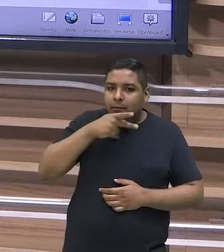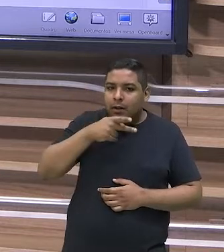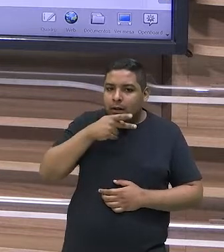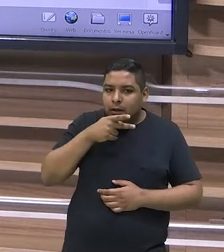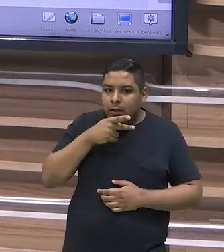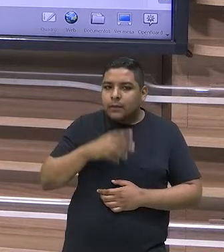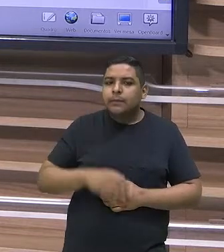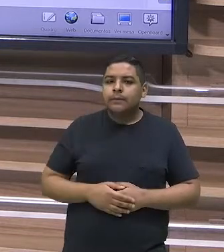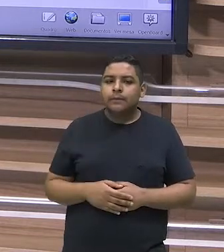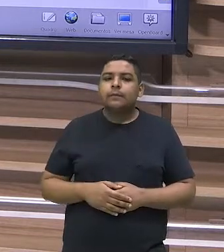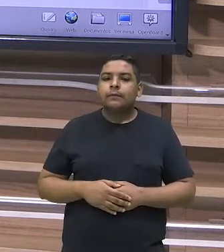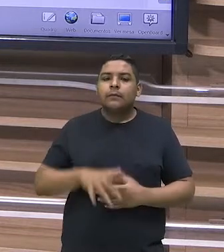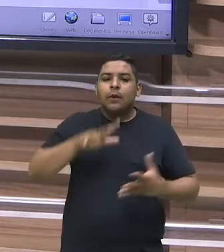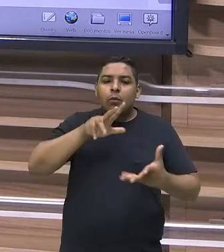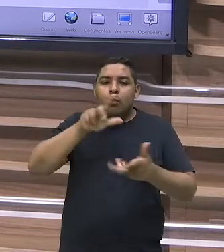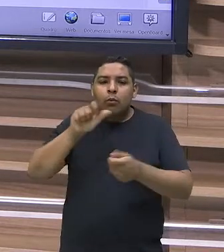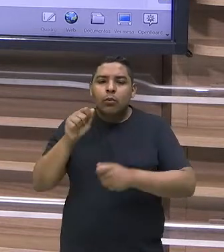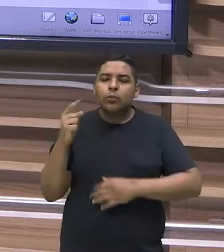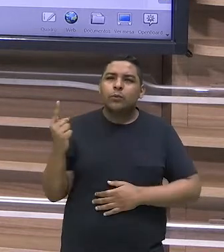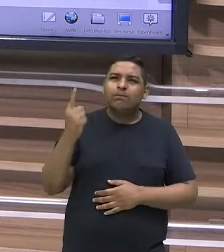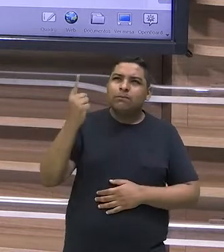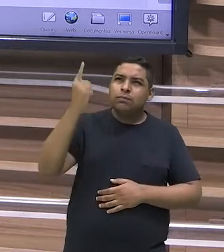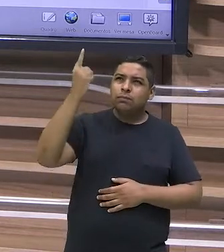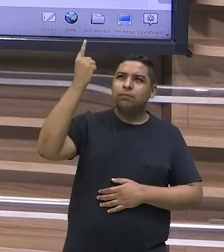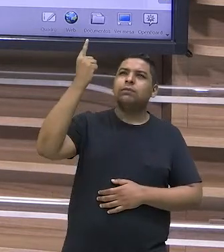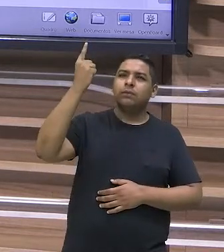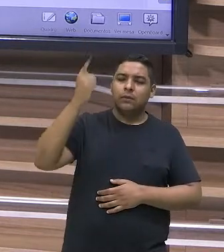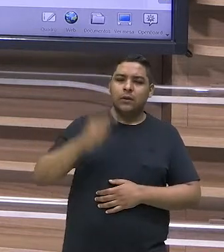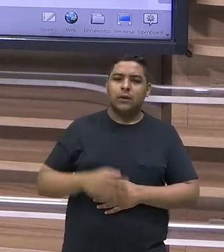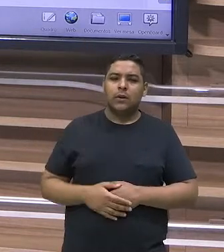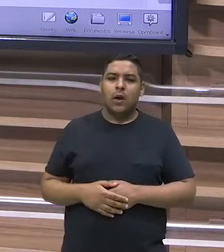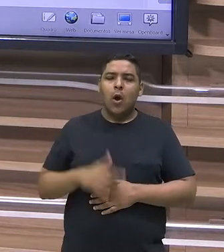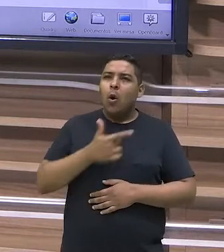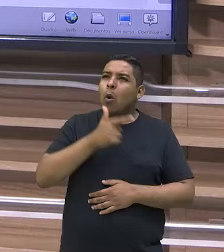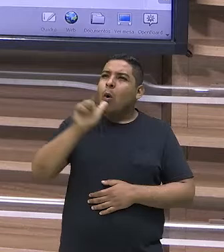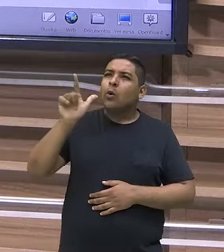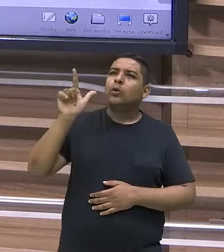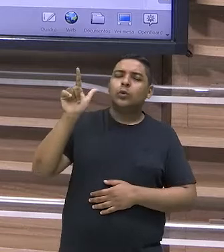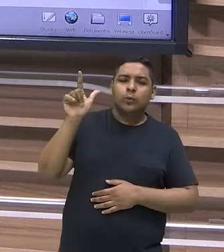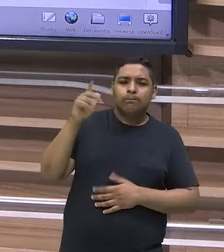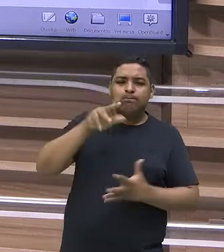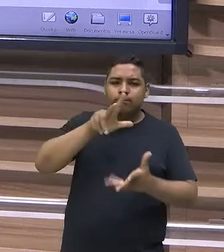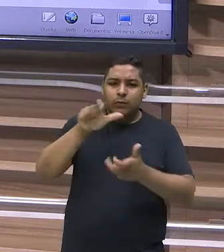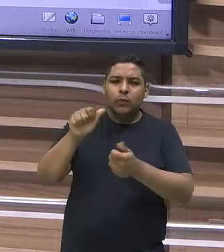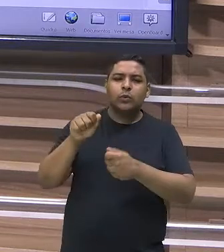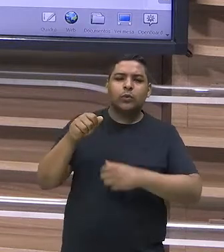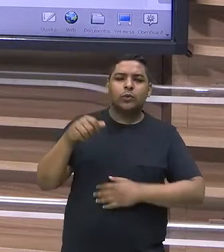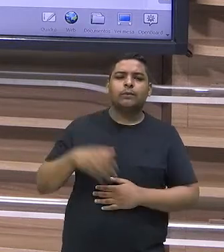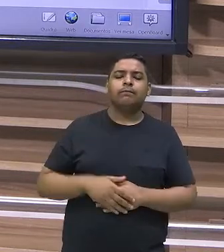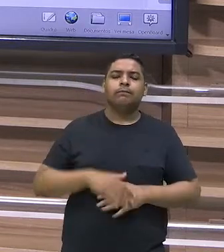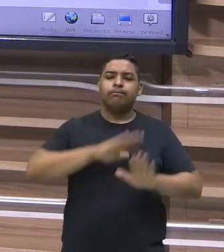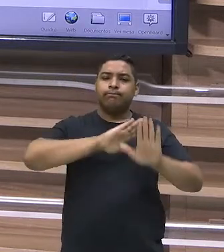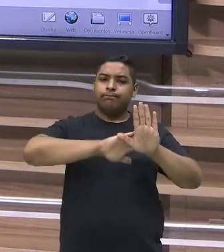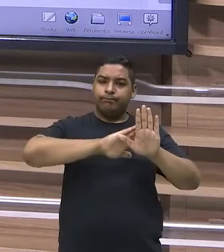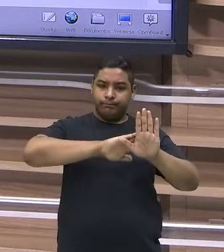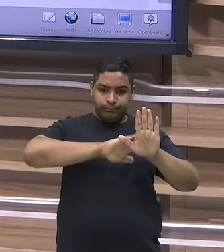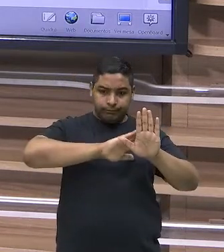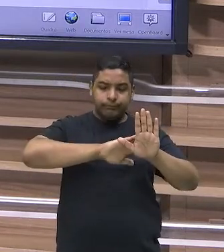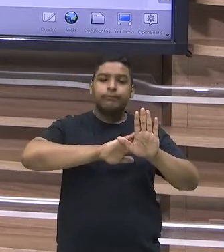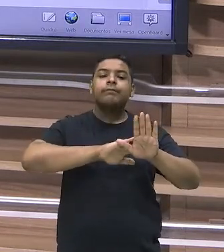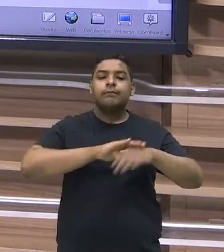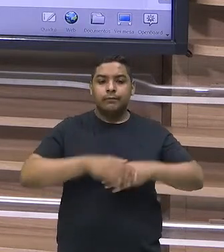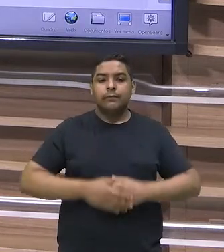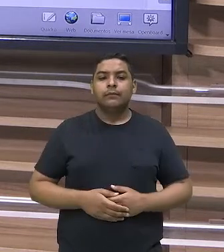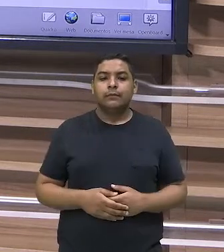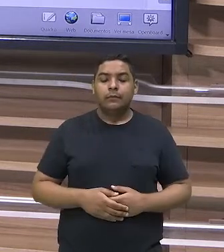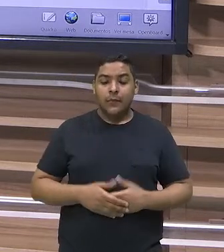mundo das alturas, é o mundo metafísico. Esse mundo é um mundo perfeito. Esse mundo aqui é